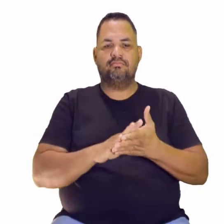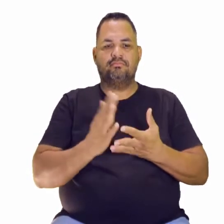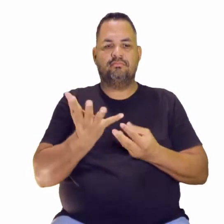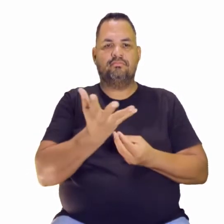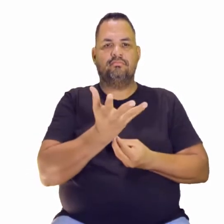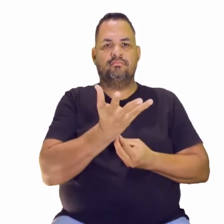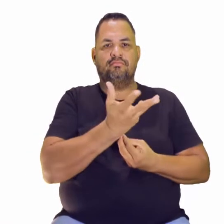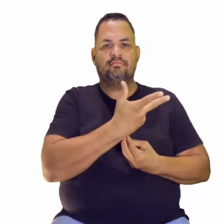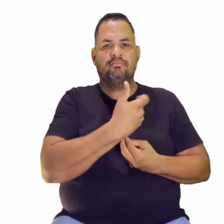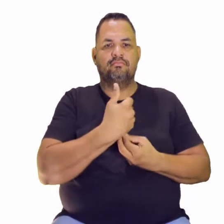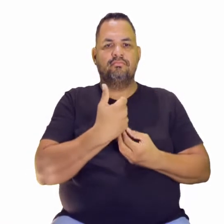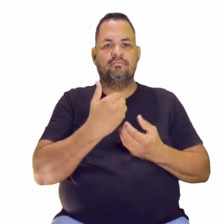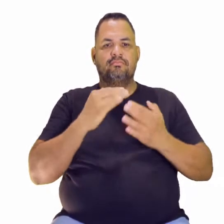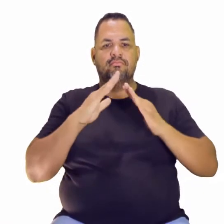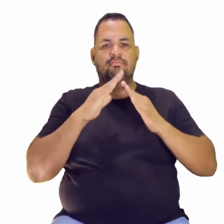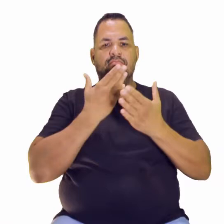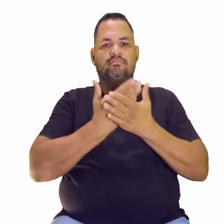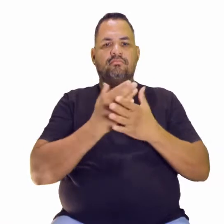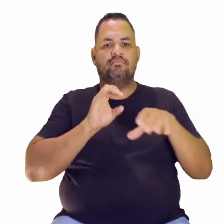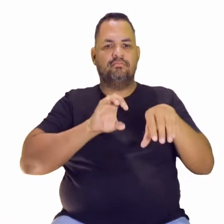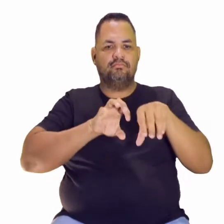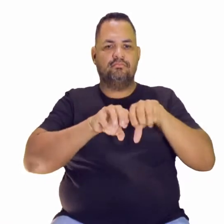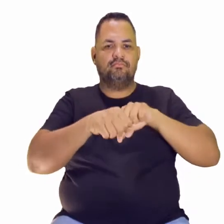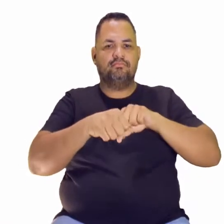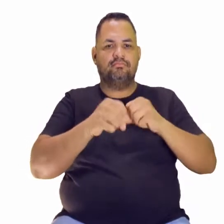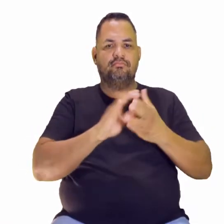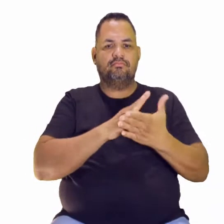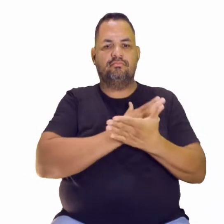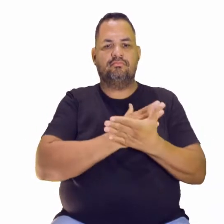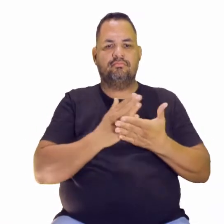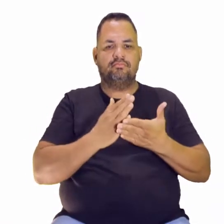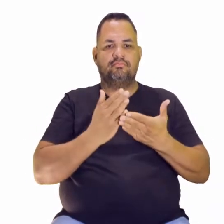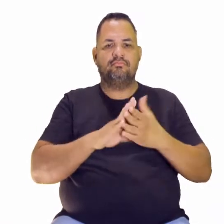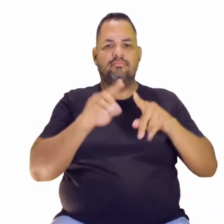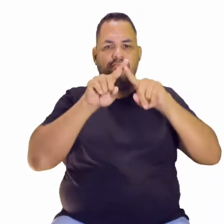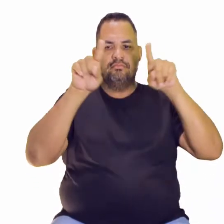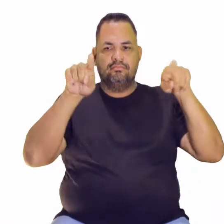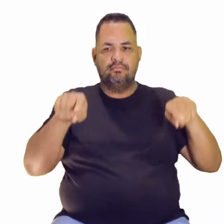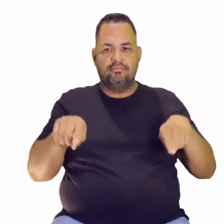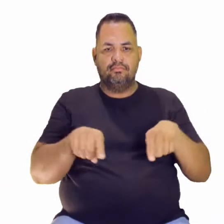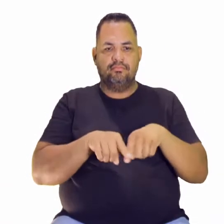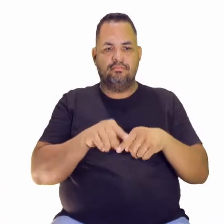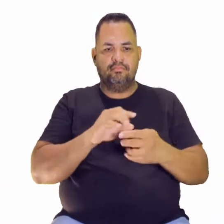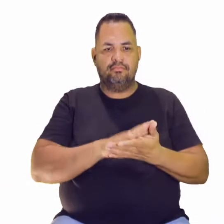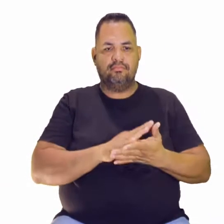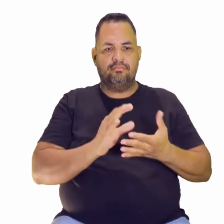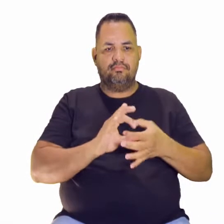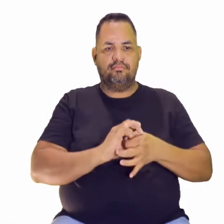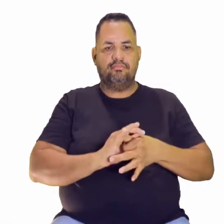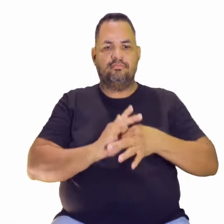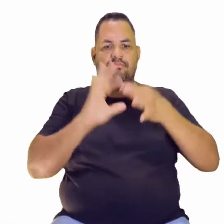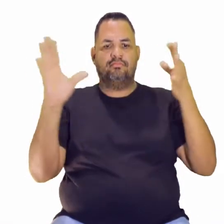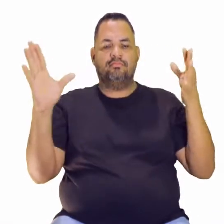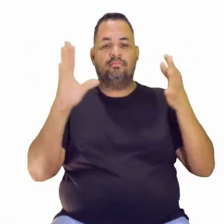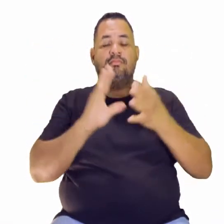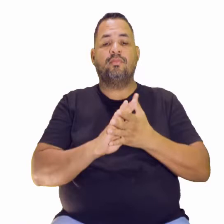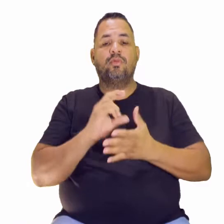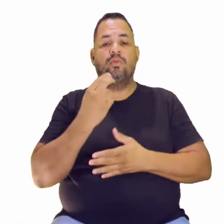arte acadêmica, nós temos aqui, inicialmente, o quadro Independência ou